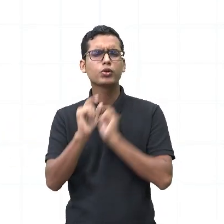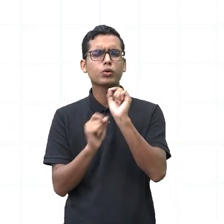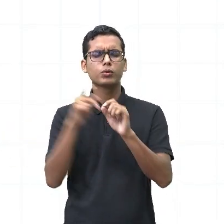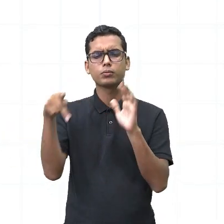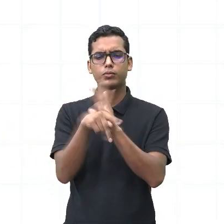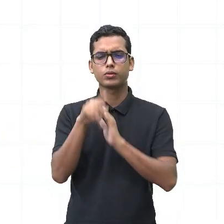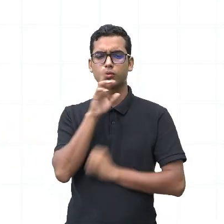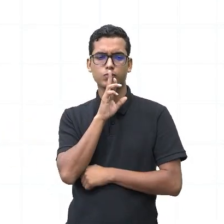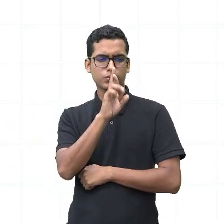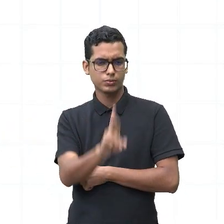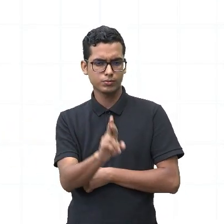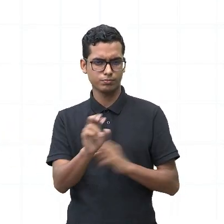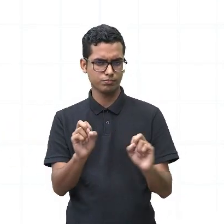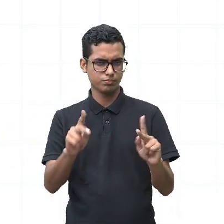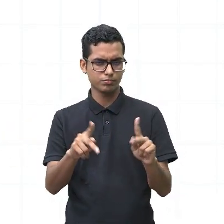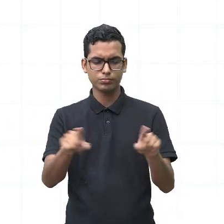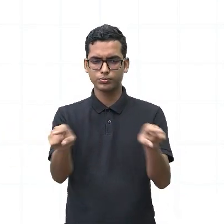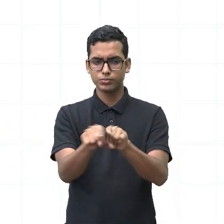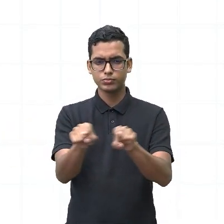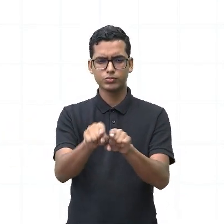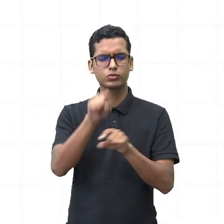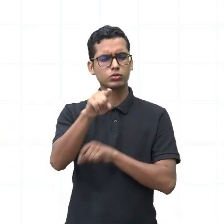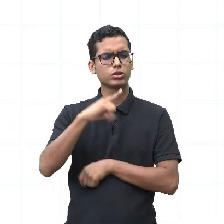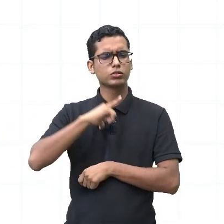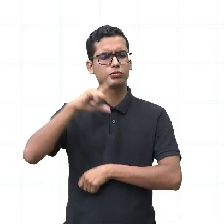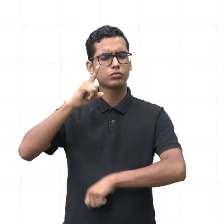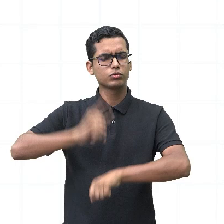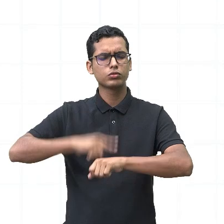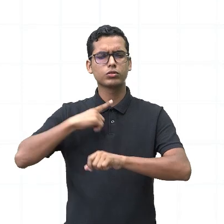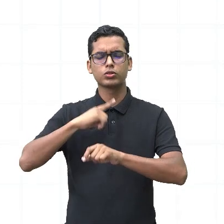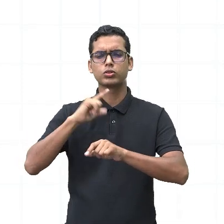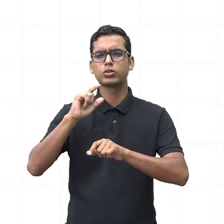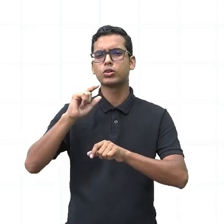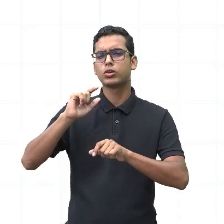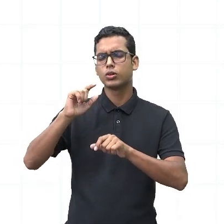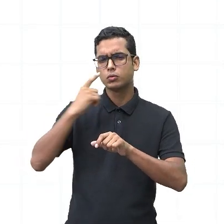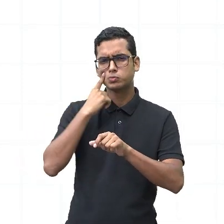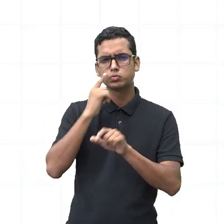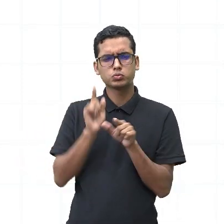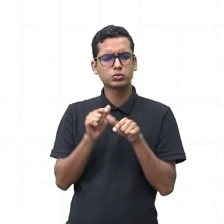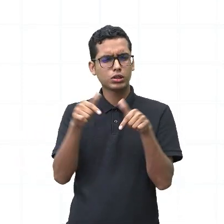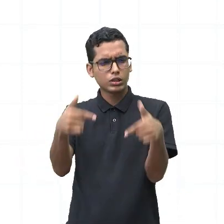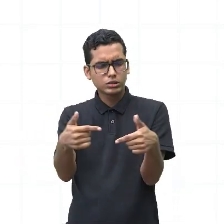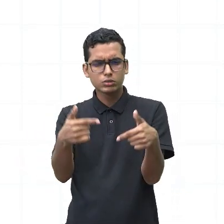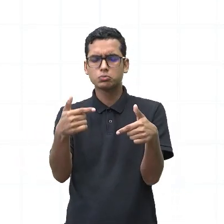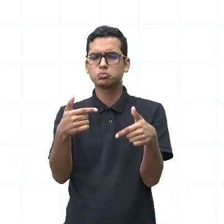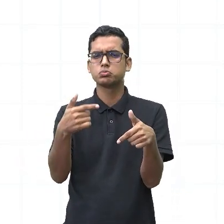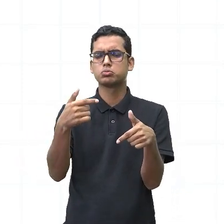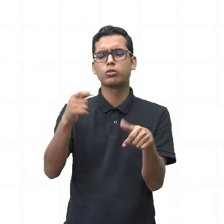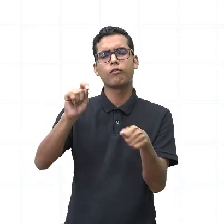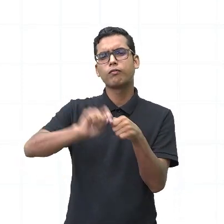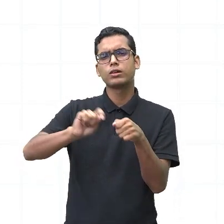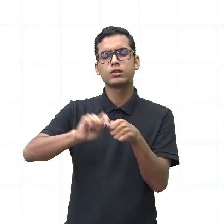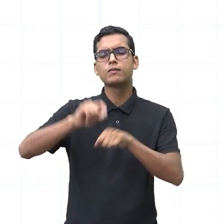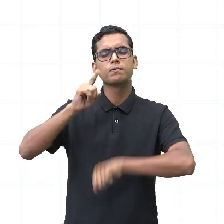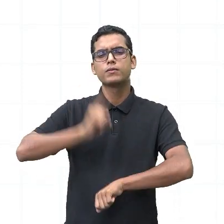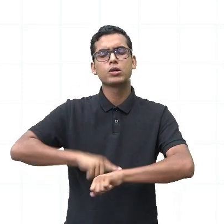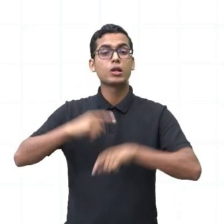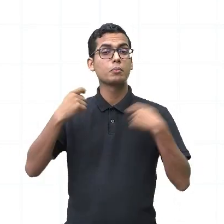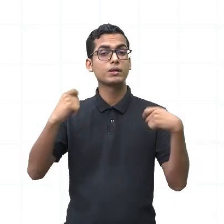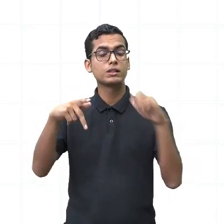poder responder, tá? O que você faz quando precisa ler um texto em inglês? Lembrando